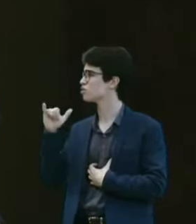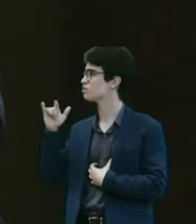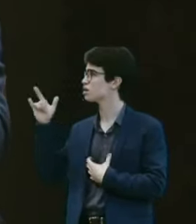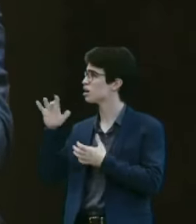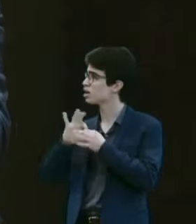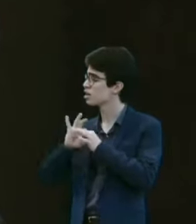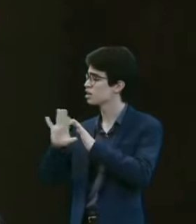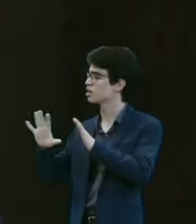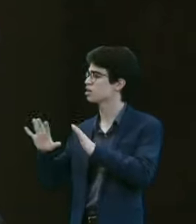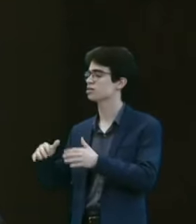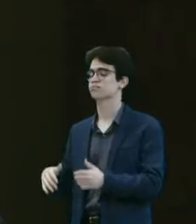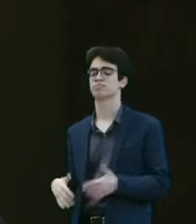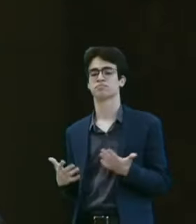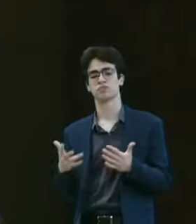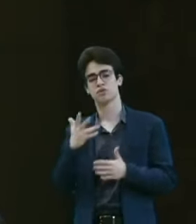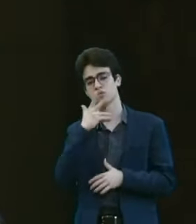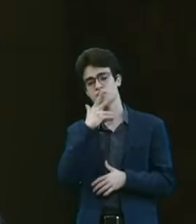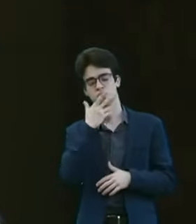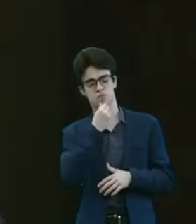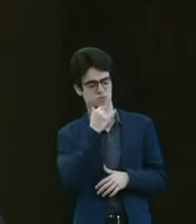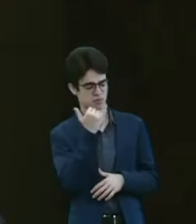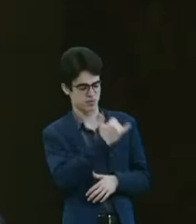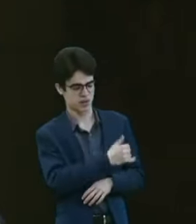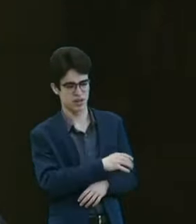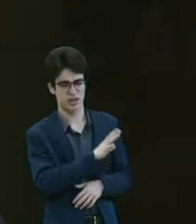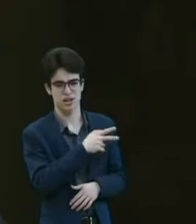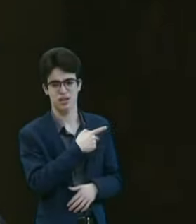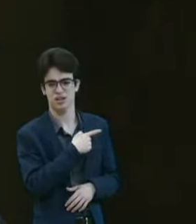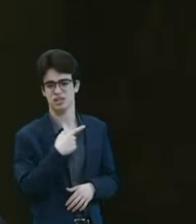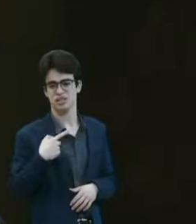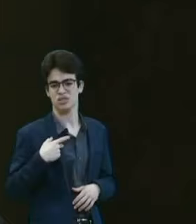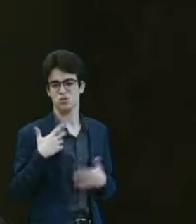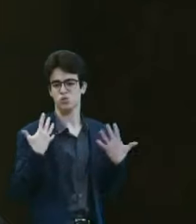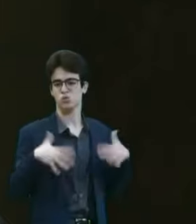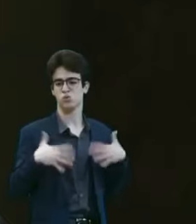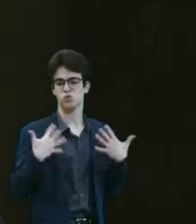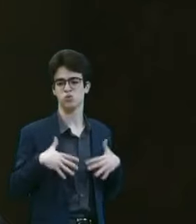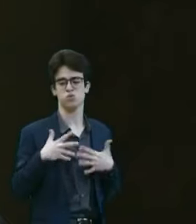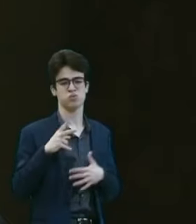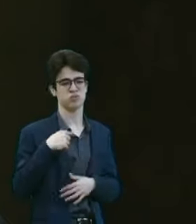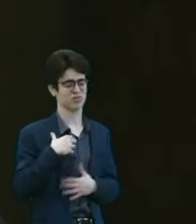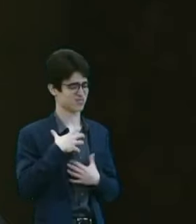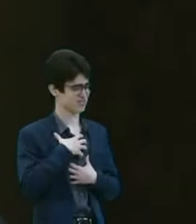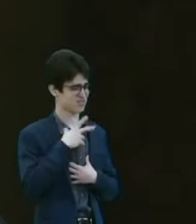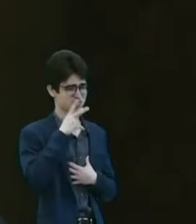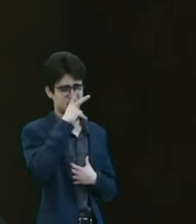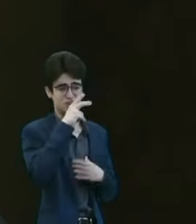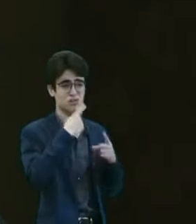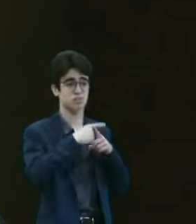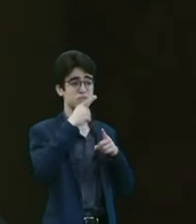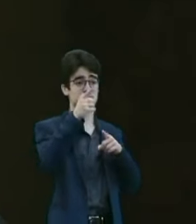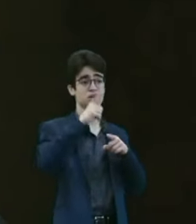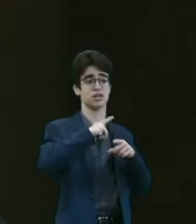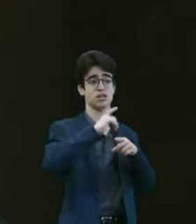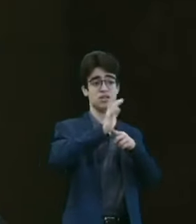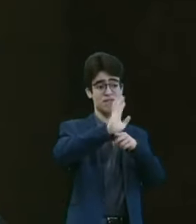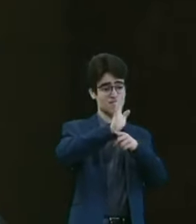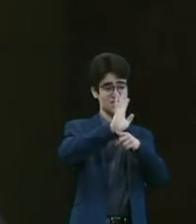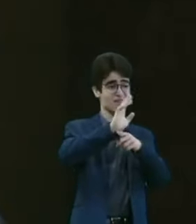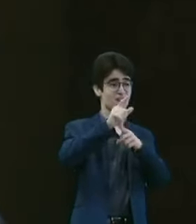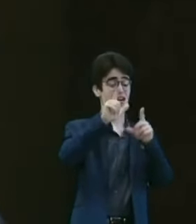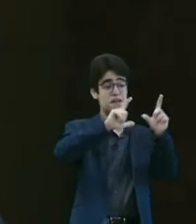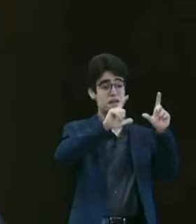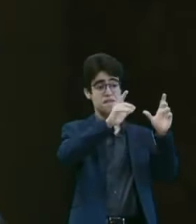pai. Aquele moço tinha dito para mim: pastor, é tão forte isso que eu tenho com meu pai, que eu não consigo ver os álbuns de